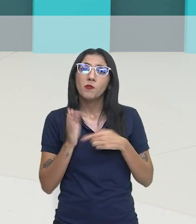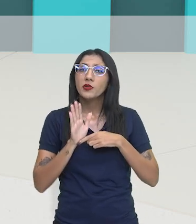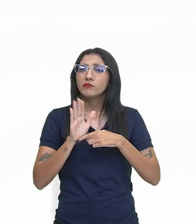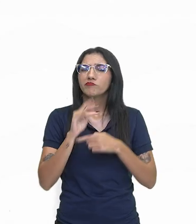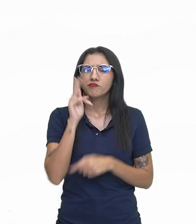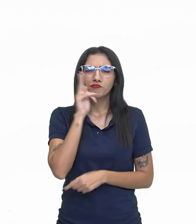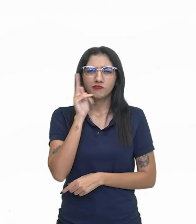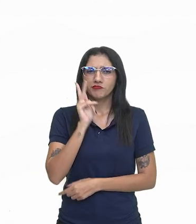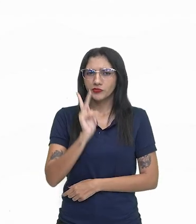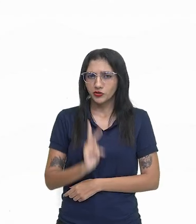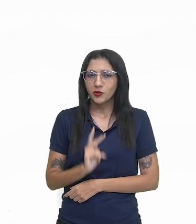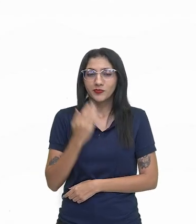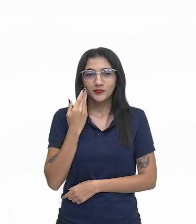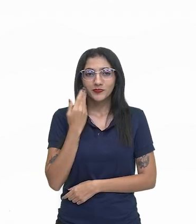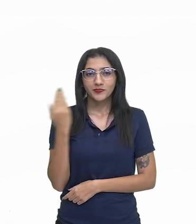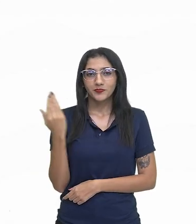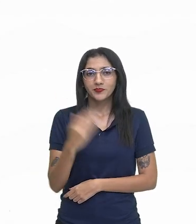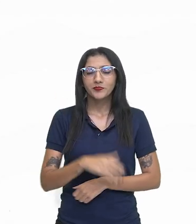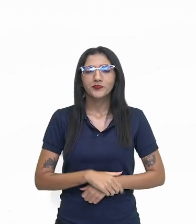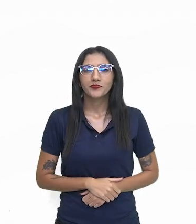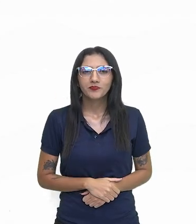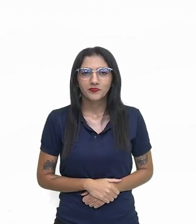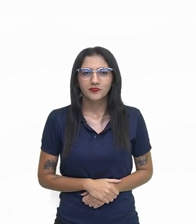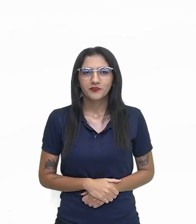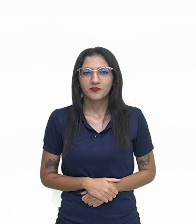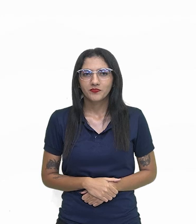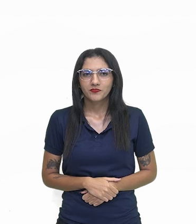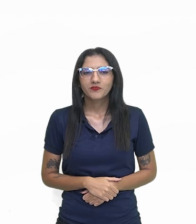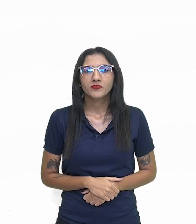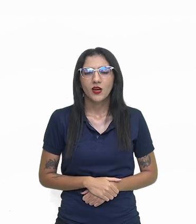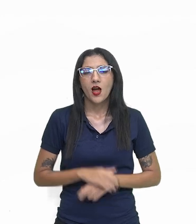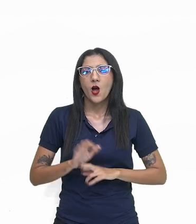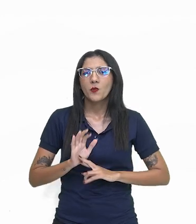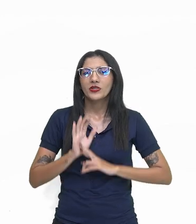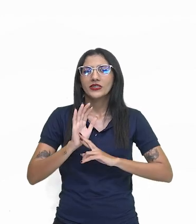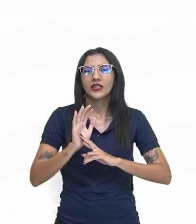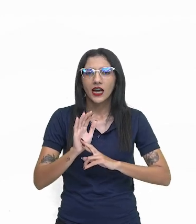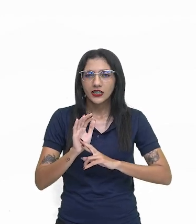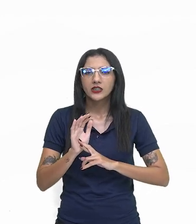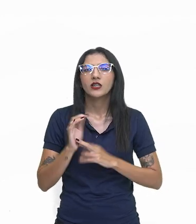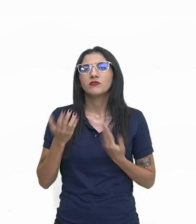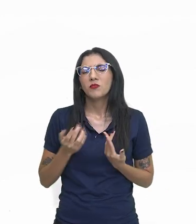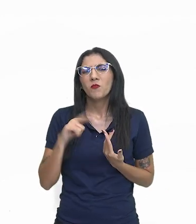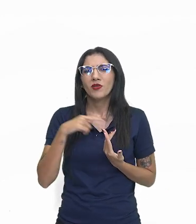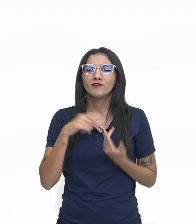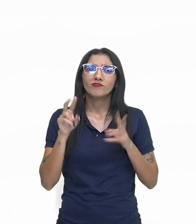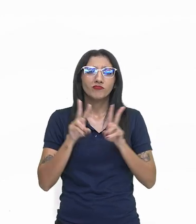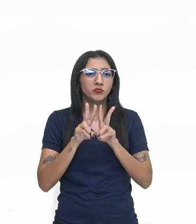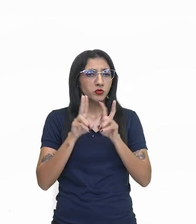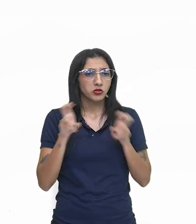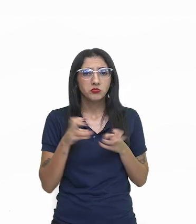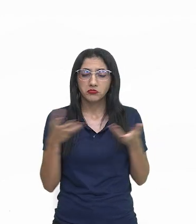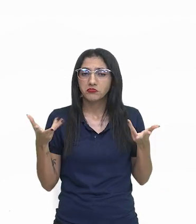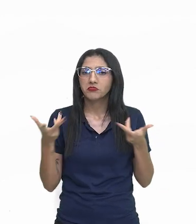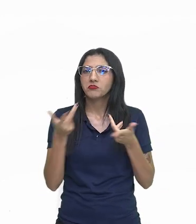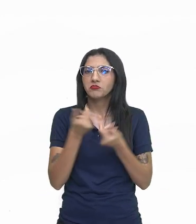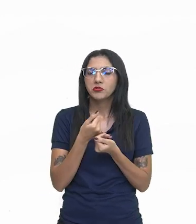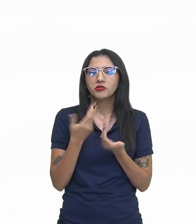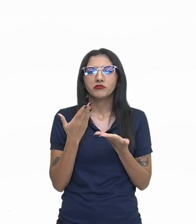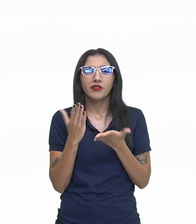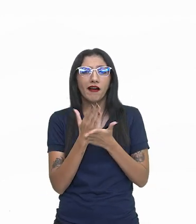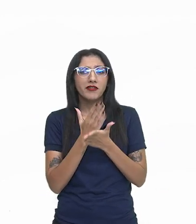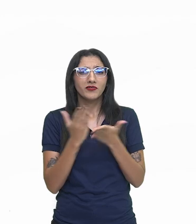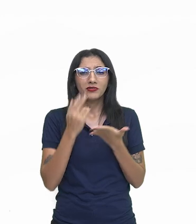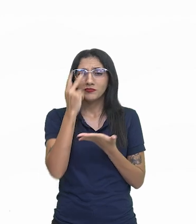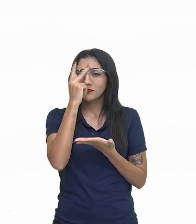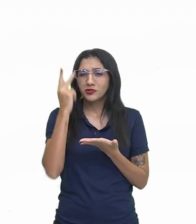história. Olha só, o papel das nádegas na evolução humana é um tema fascinante e muitas